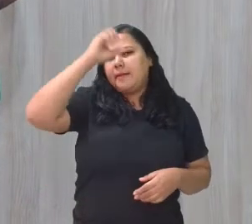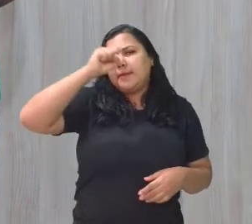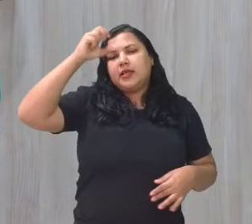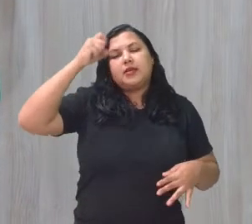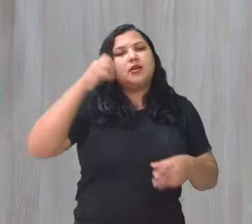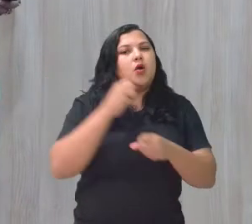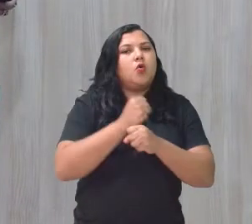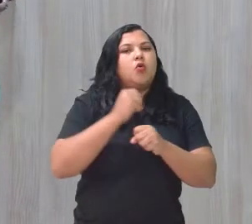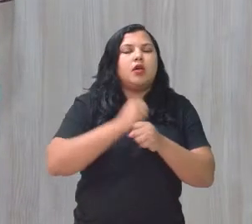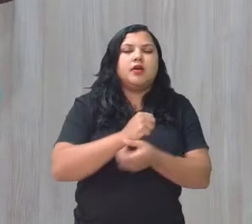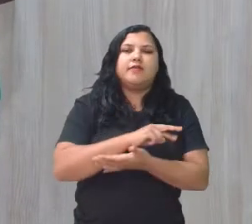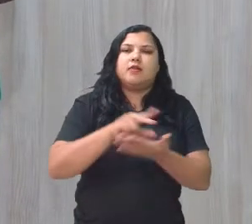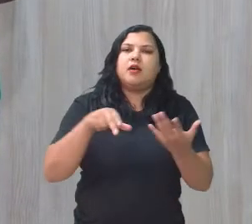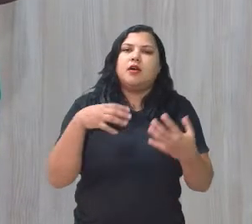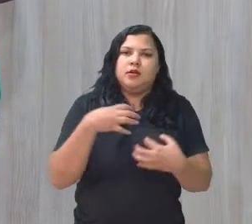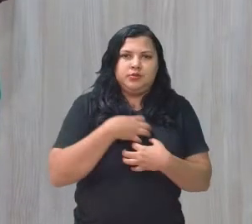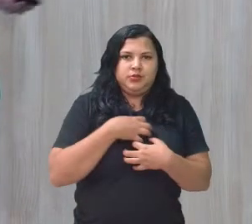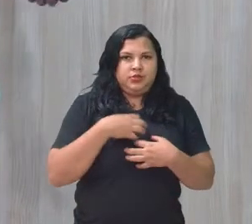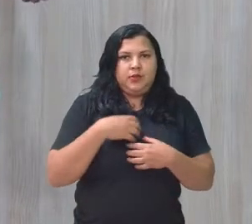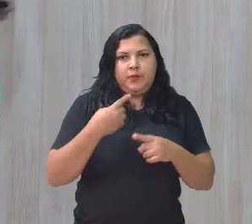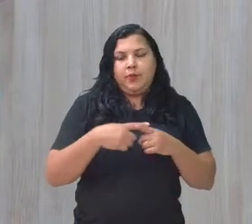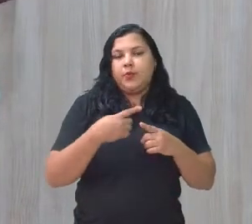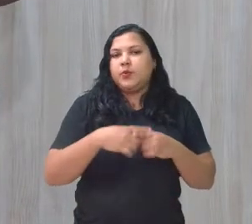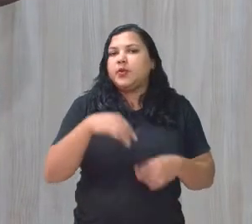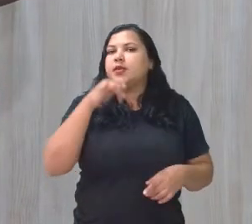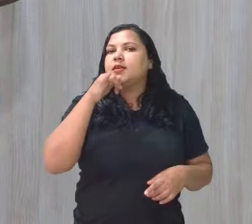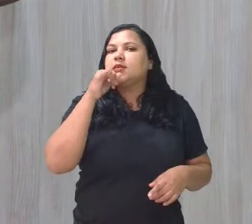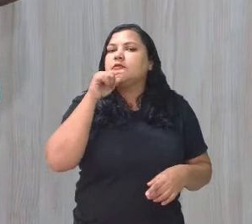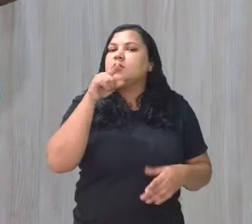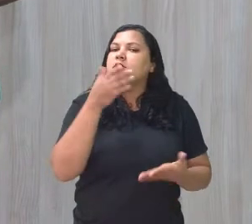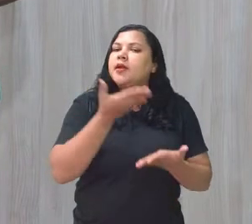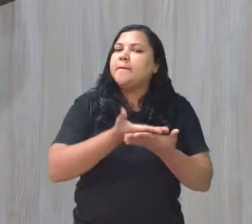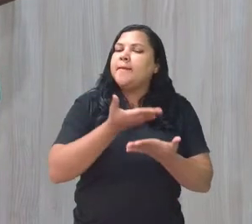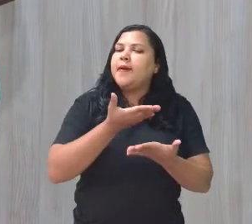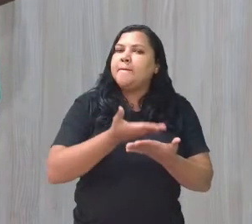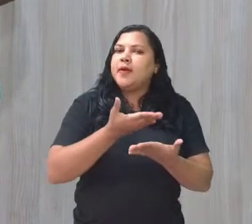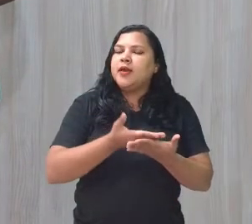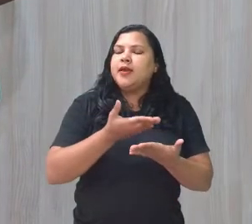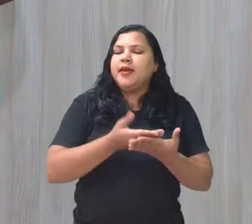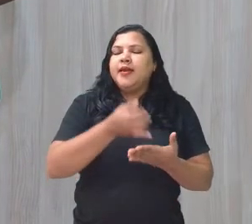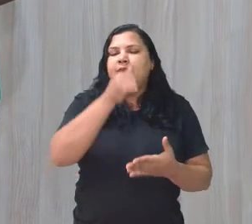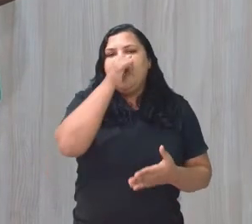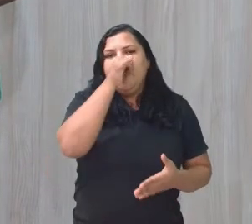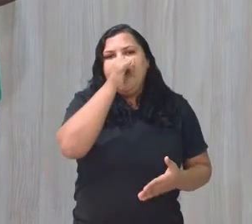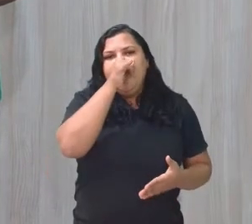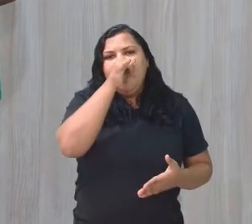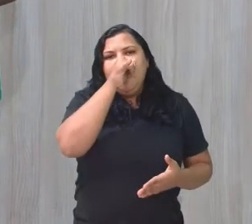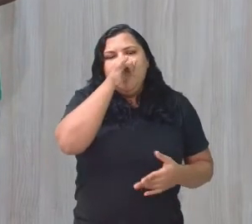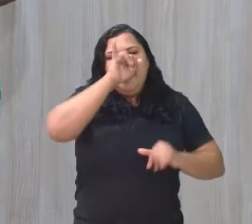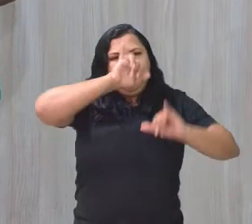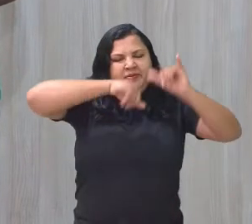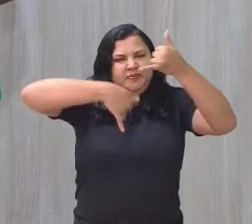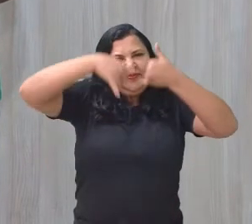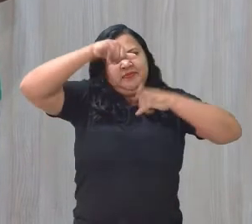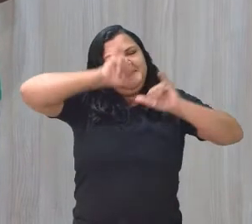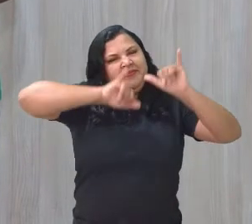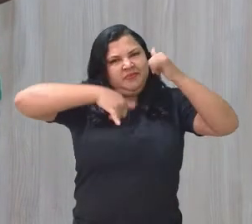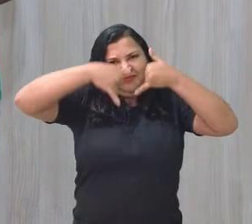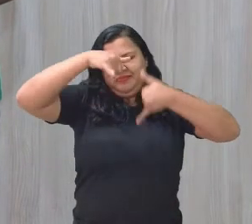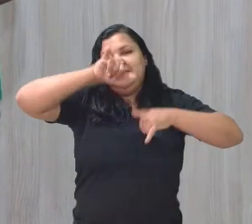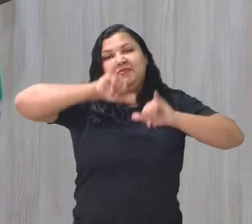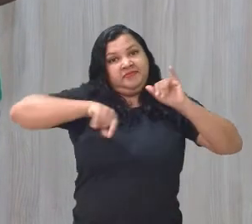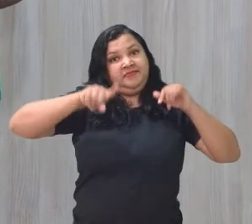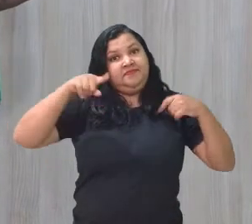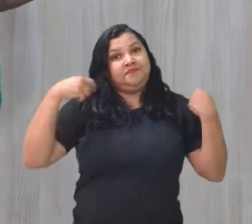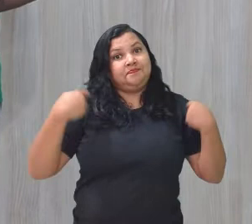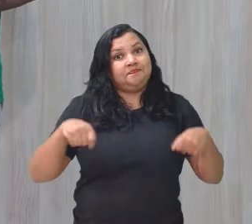de porcentagem por vários caminhos. Porque, por exemplo, quando você está estudando lá em Química, no ensino médio, é muito comum você